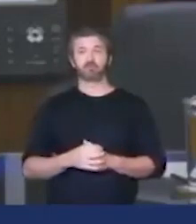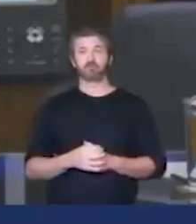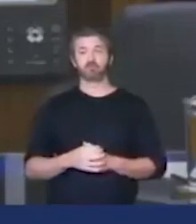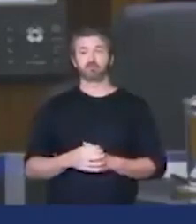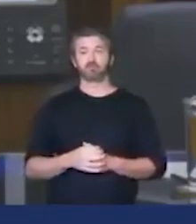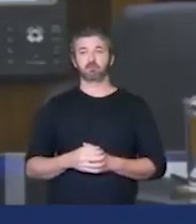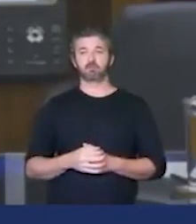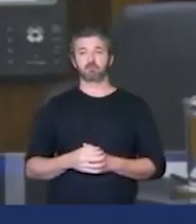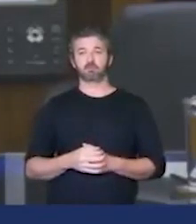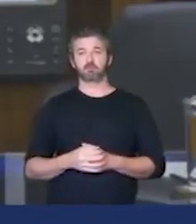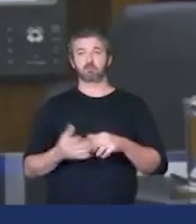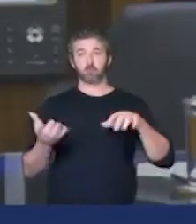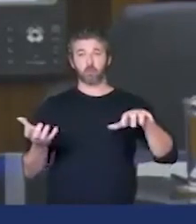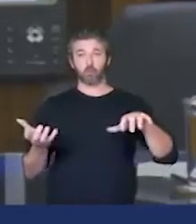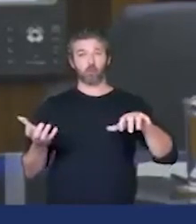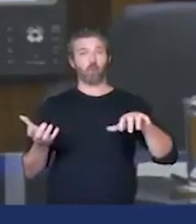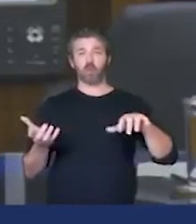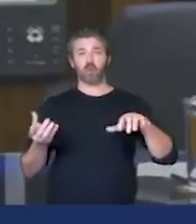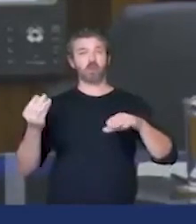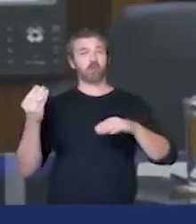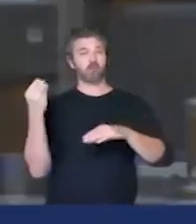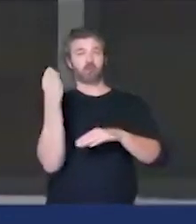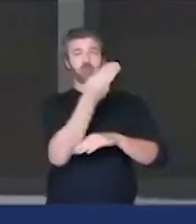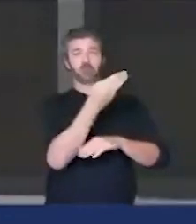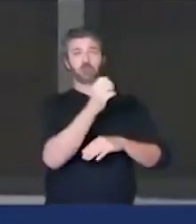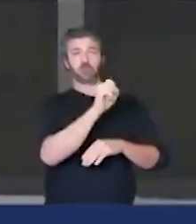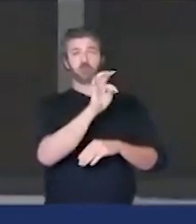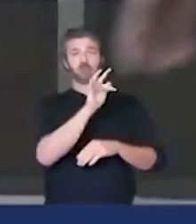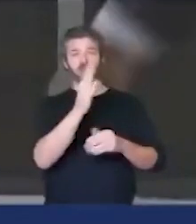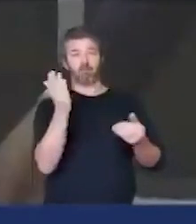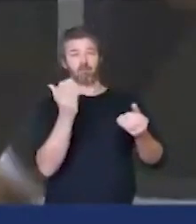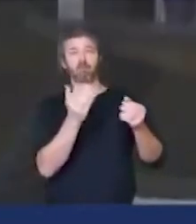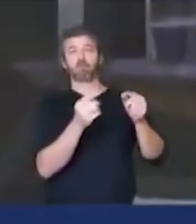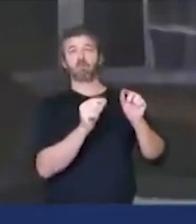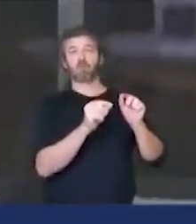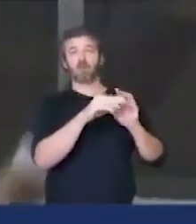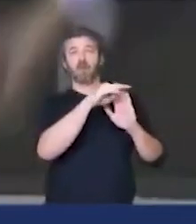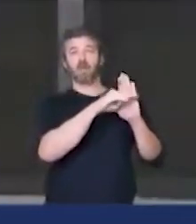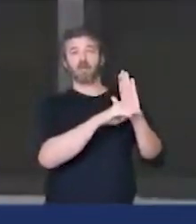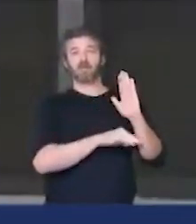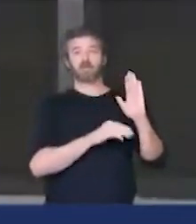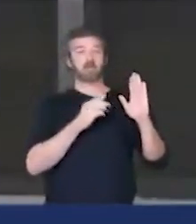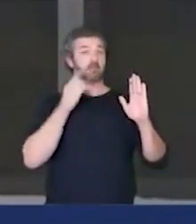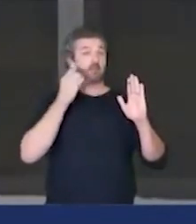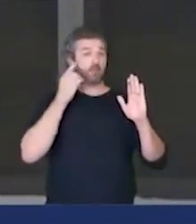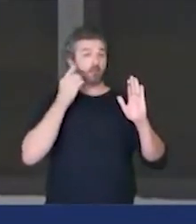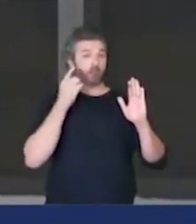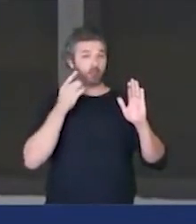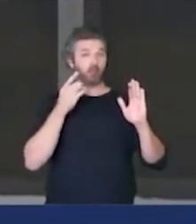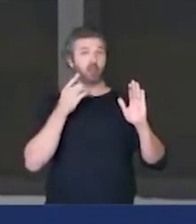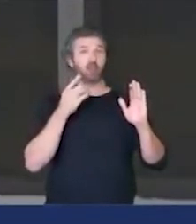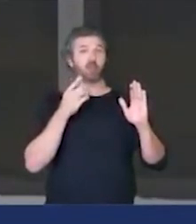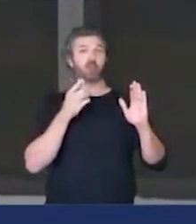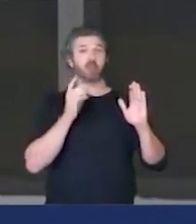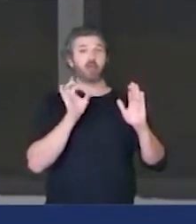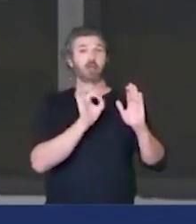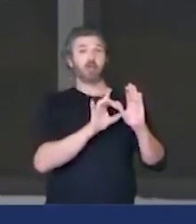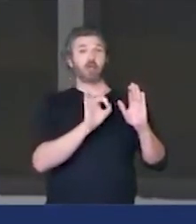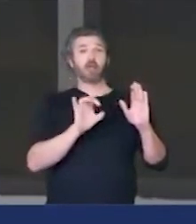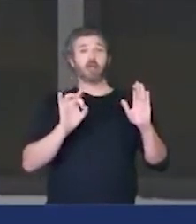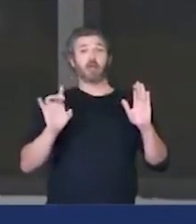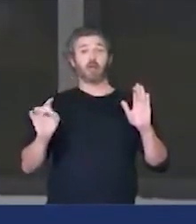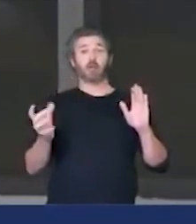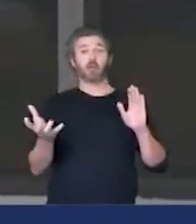O Congresso enviou para o Supremo Tribunal Federal a lista dos parlamentares e o quanto cada um